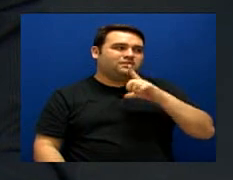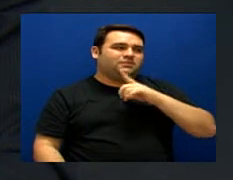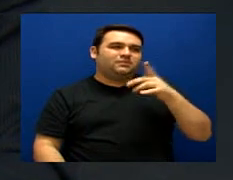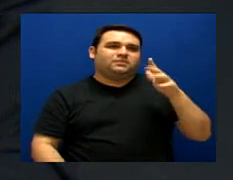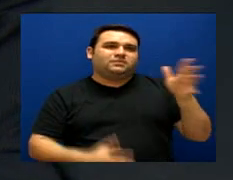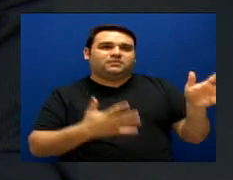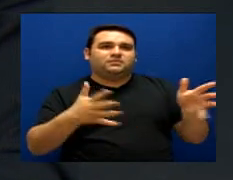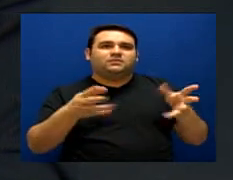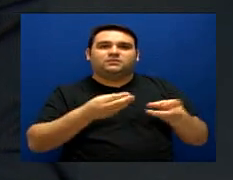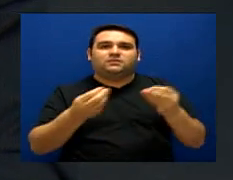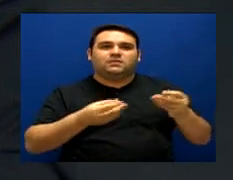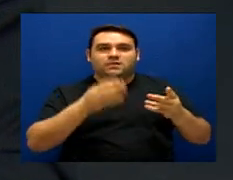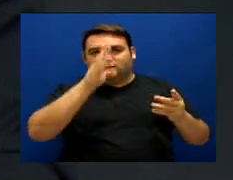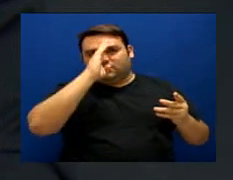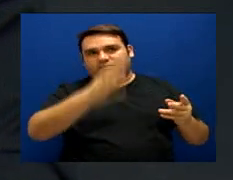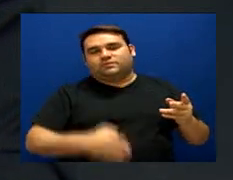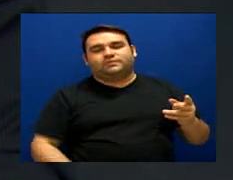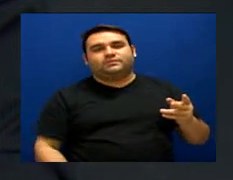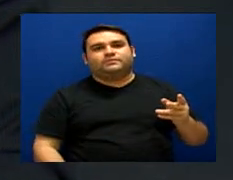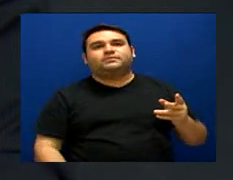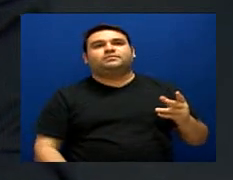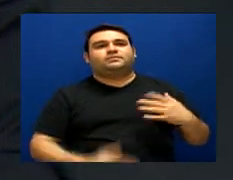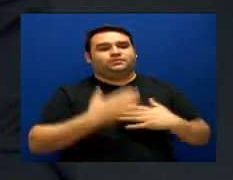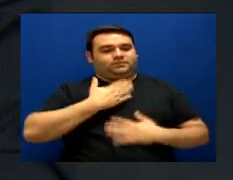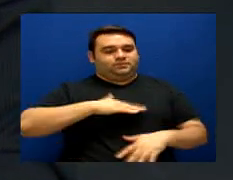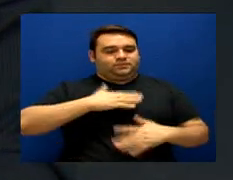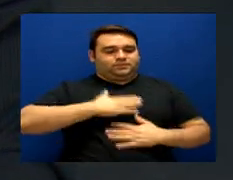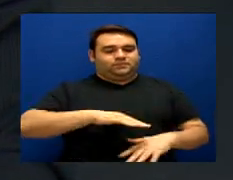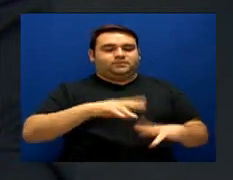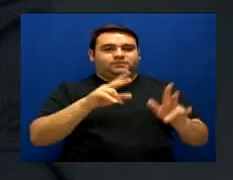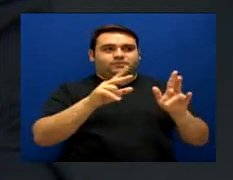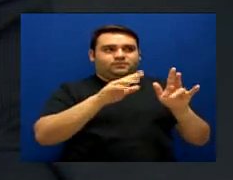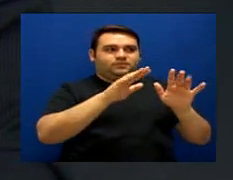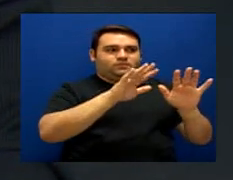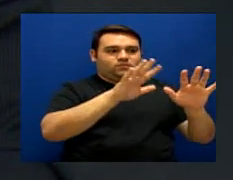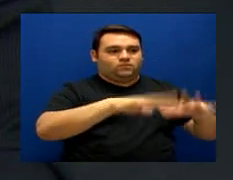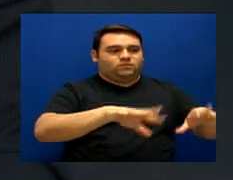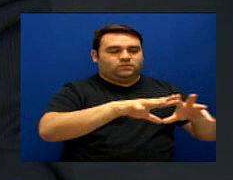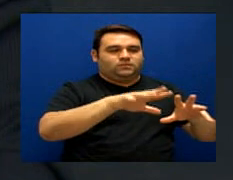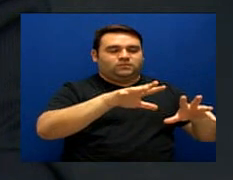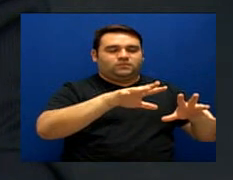se não de encaminhamento imediato, de conforto e de solidariedade a